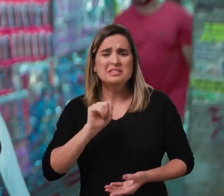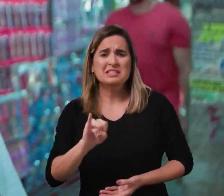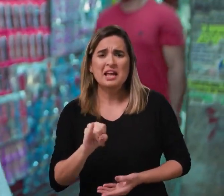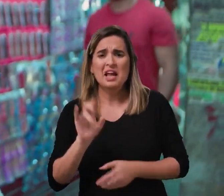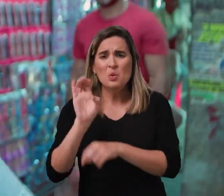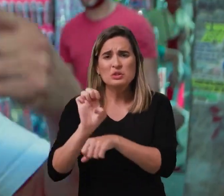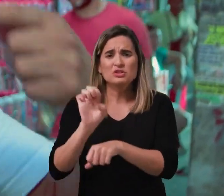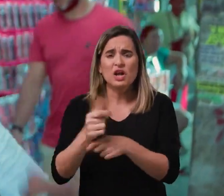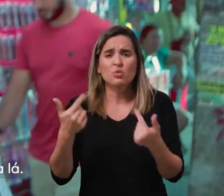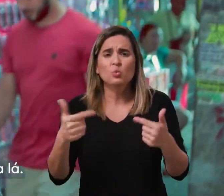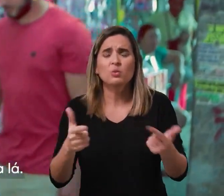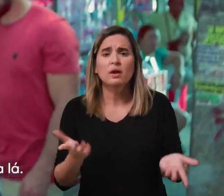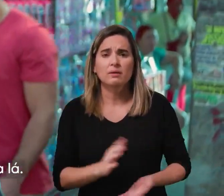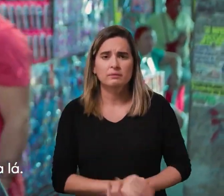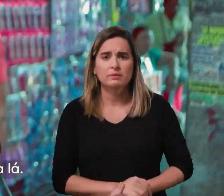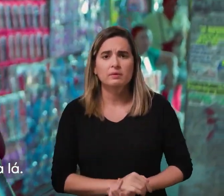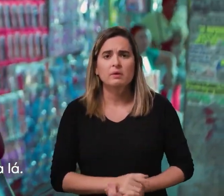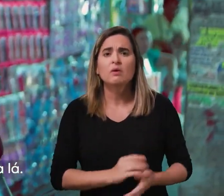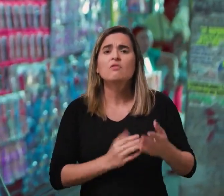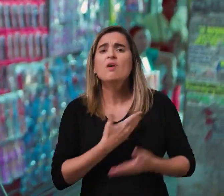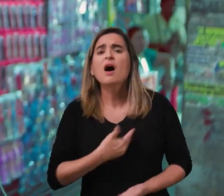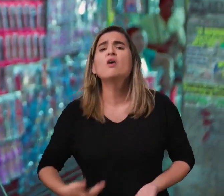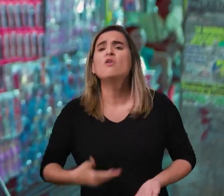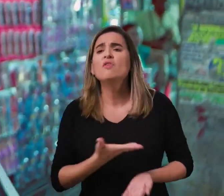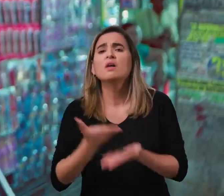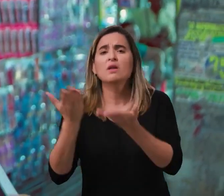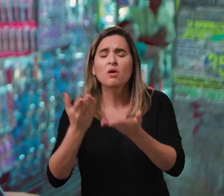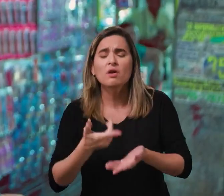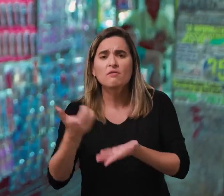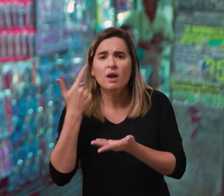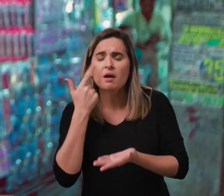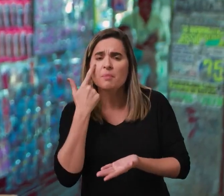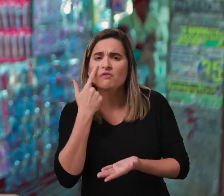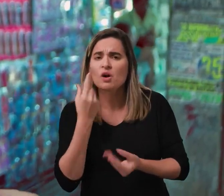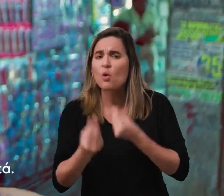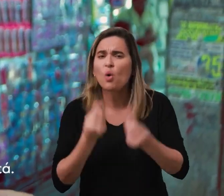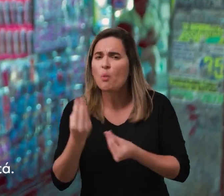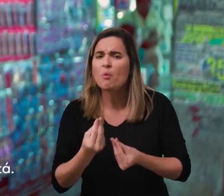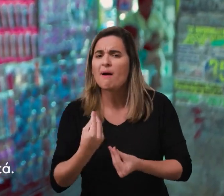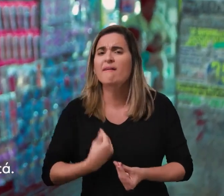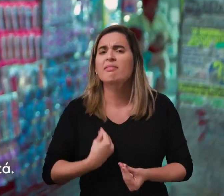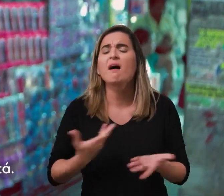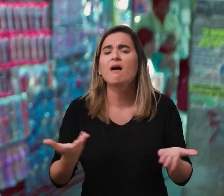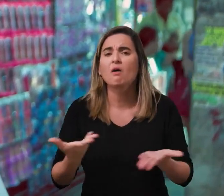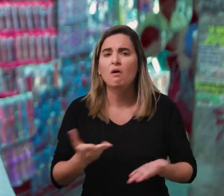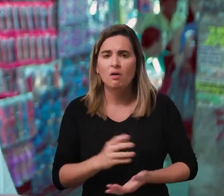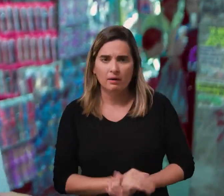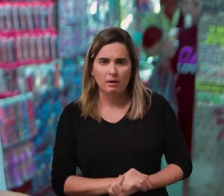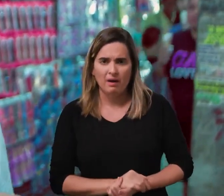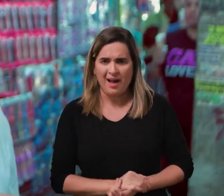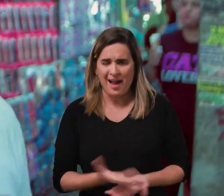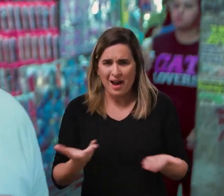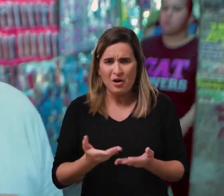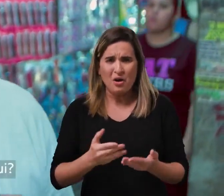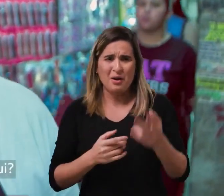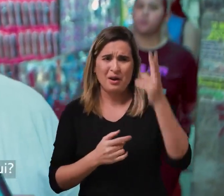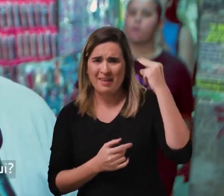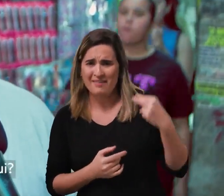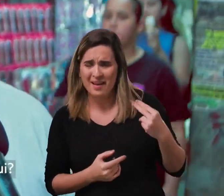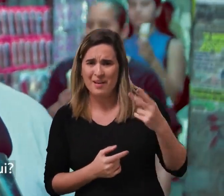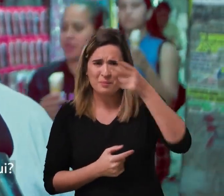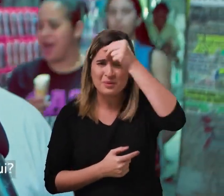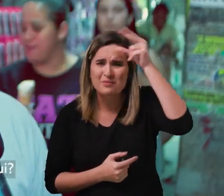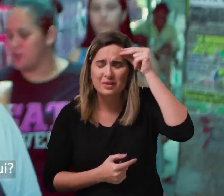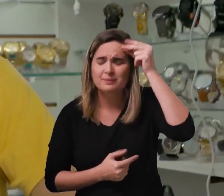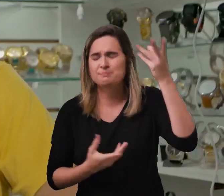Aí, governadora, dá uma chegadinha lá, a senhora lá. Passa lá um pente fino lá para a senhora ver como é que tá. Aí a senhora quer levantar essa menina como